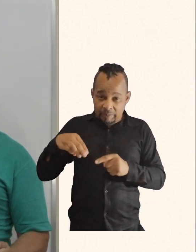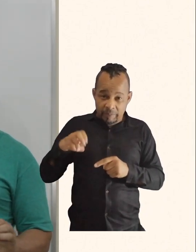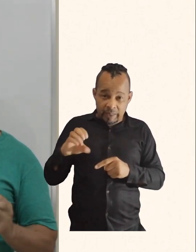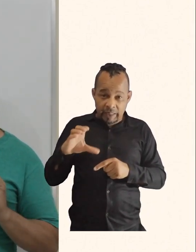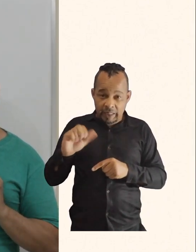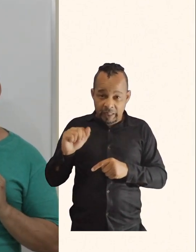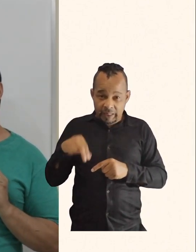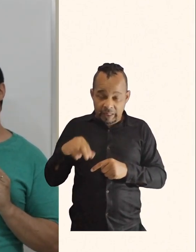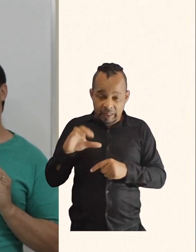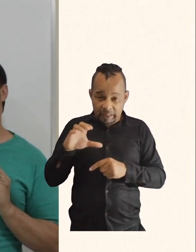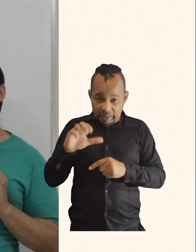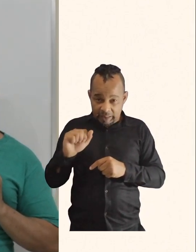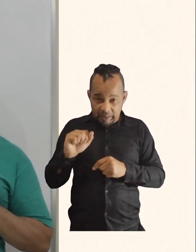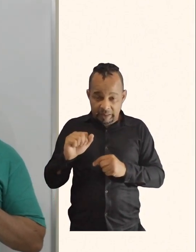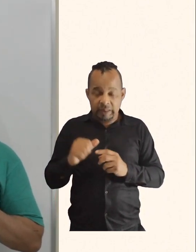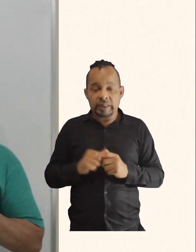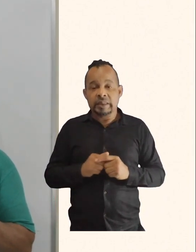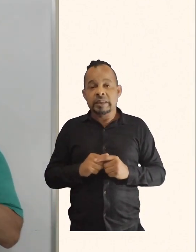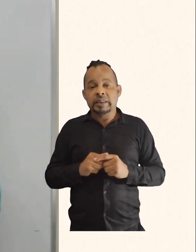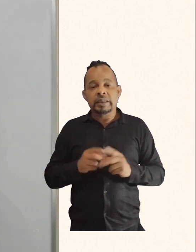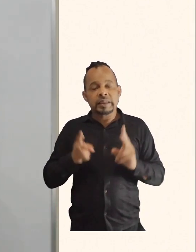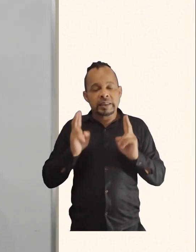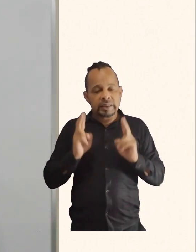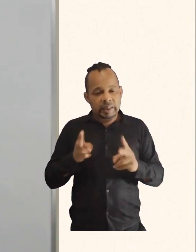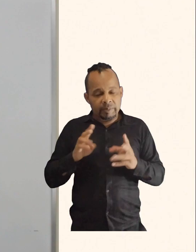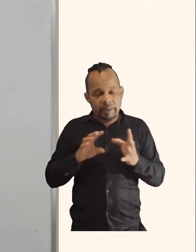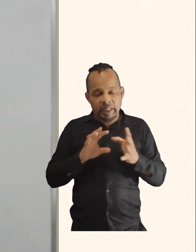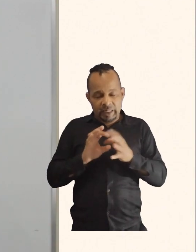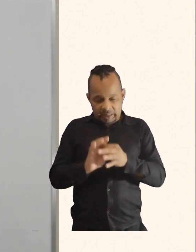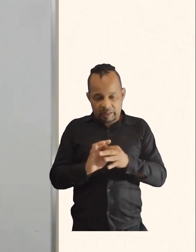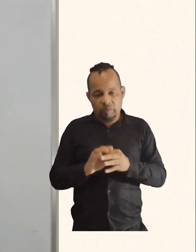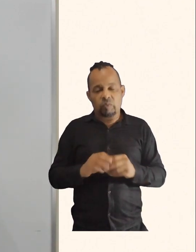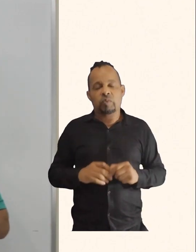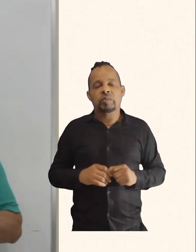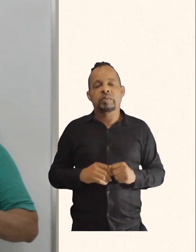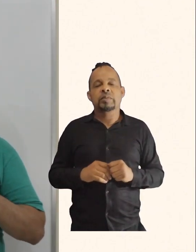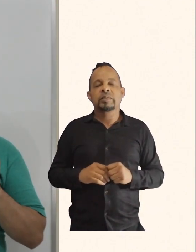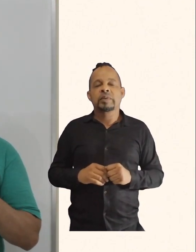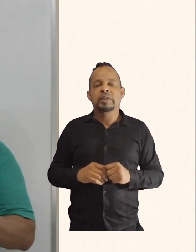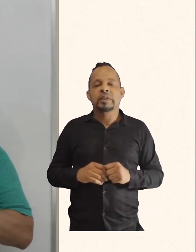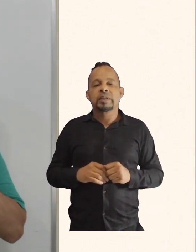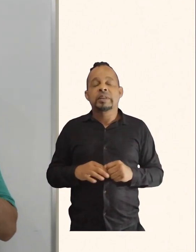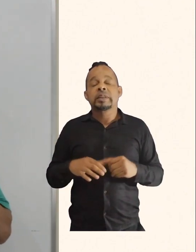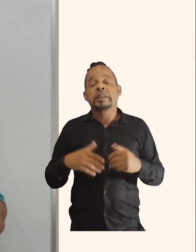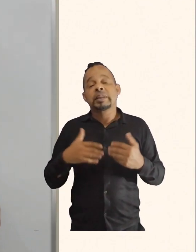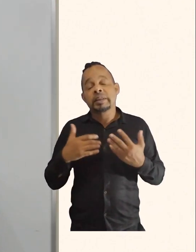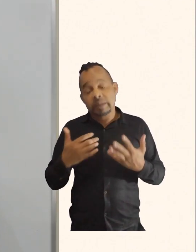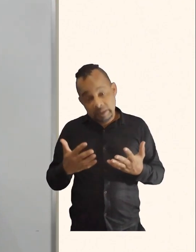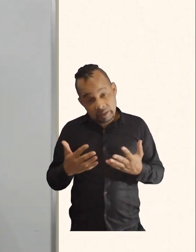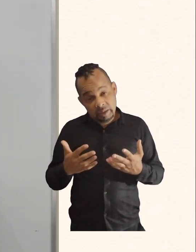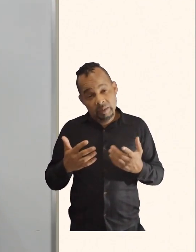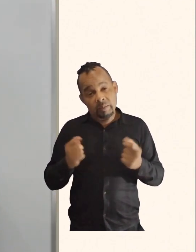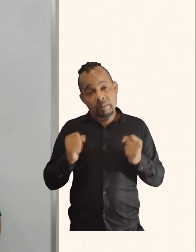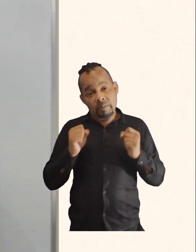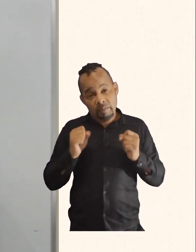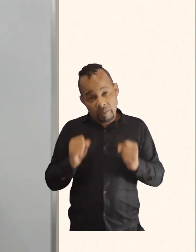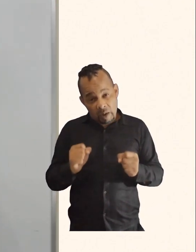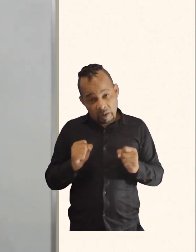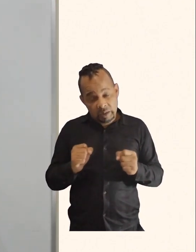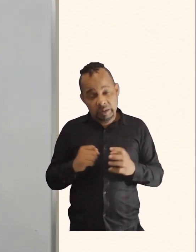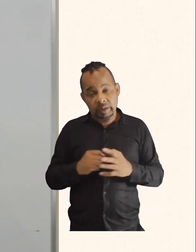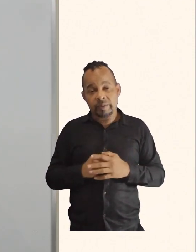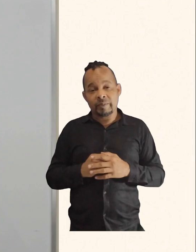geralmente, conservação de energia está ligada à conservação de energia mecânica. Obviamente que esse termo pode